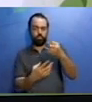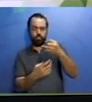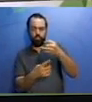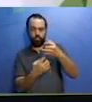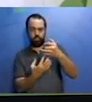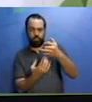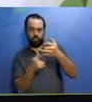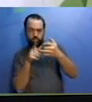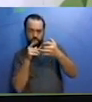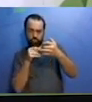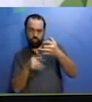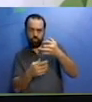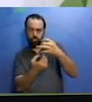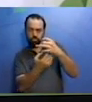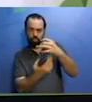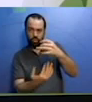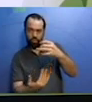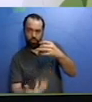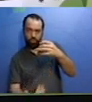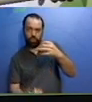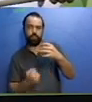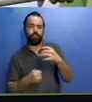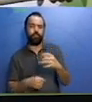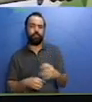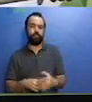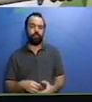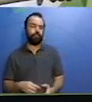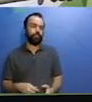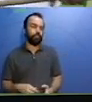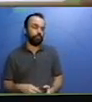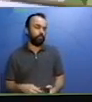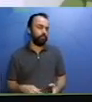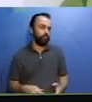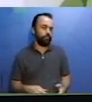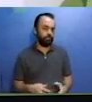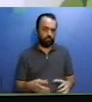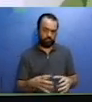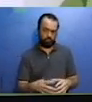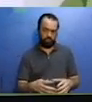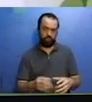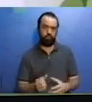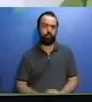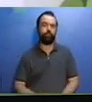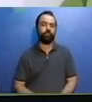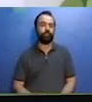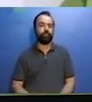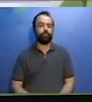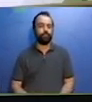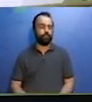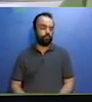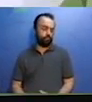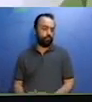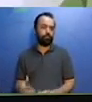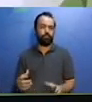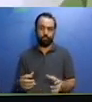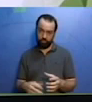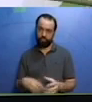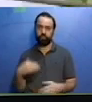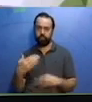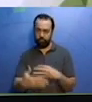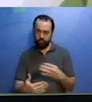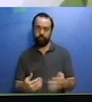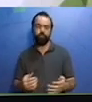de água e sal, como ela é homogênea, ela vai passar pelo filtro e vai ser recolhida no recipiente. E aí o